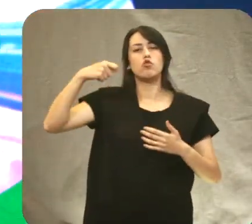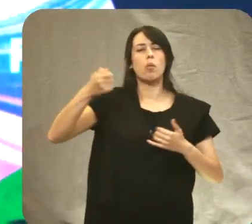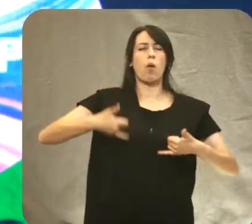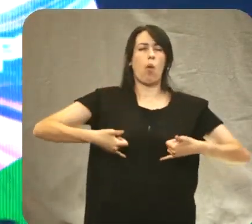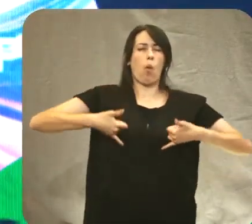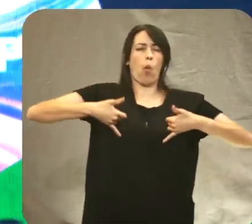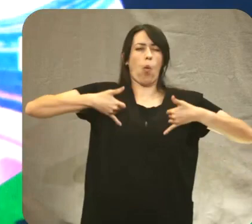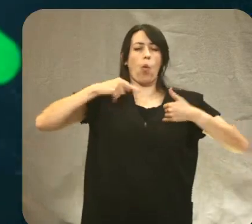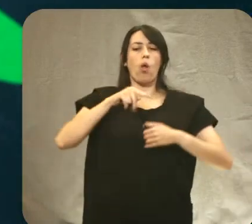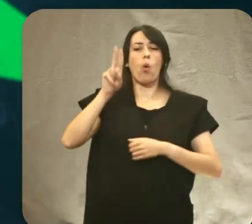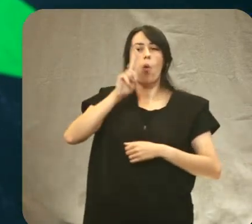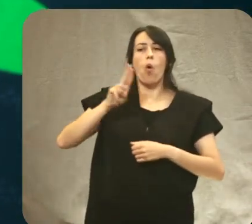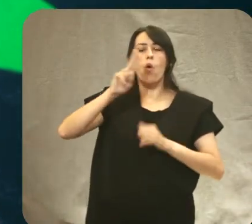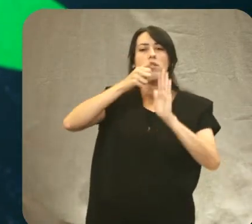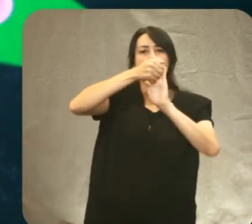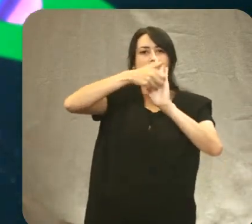linguagem.